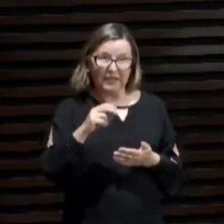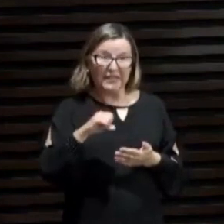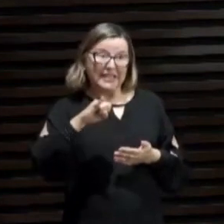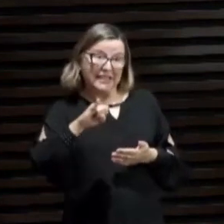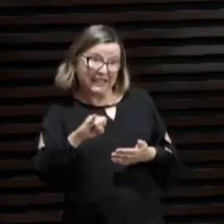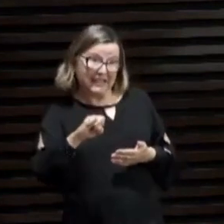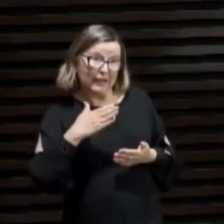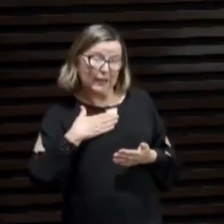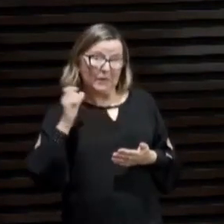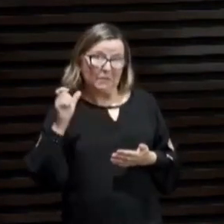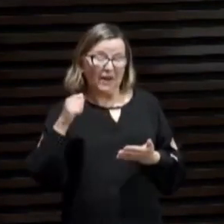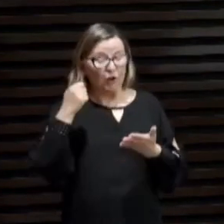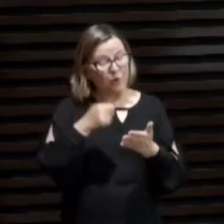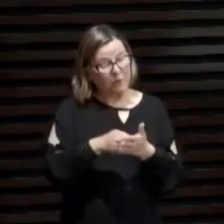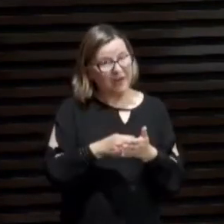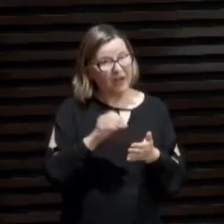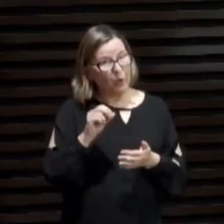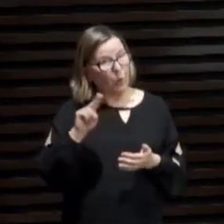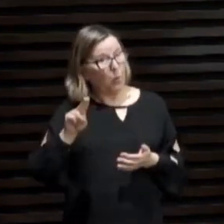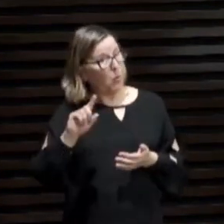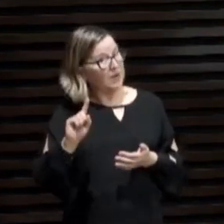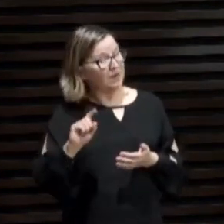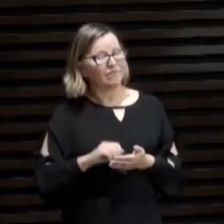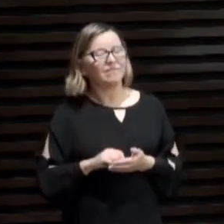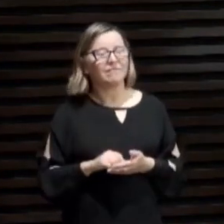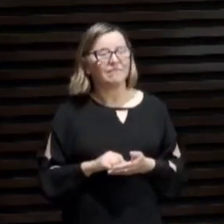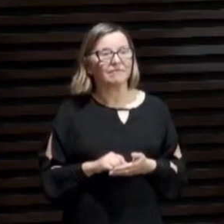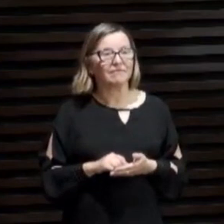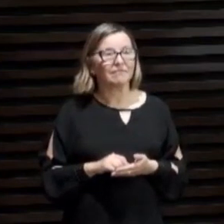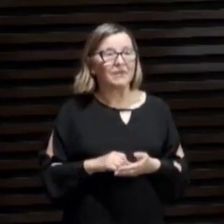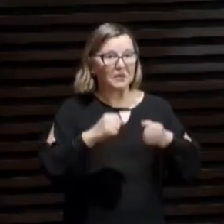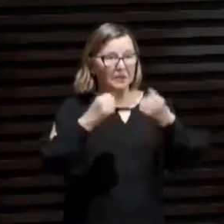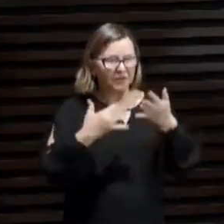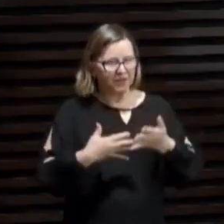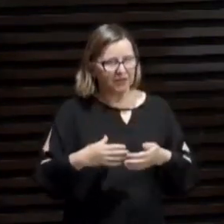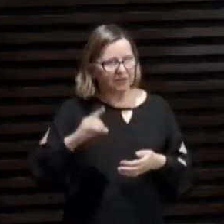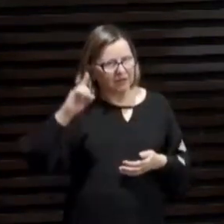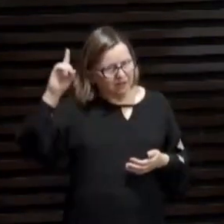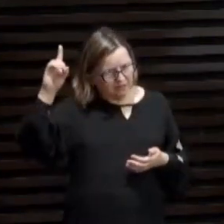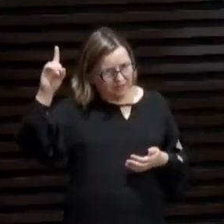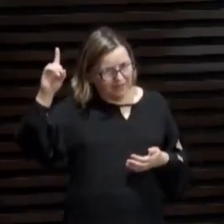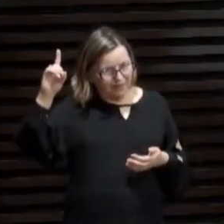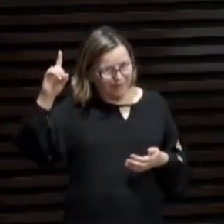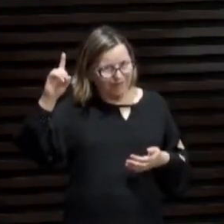minha palavra? Basicamente o que Deus fala para Moisés é o seguinte, escuta, eu sou Deus ou eu não sou?